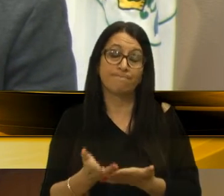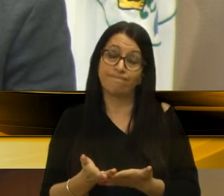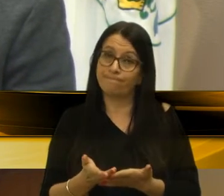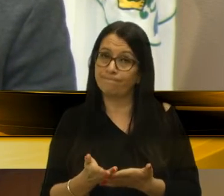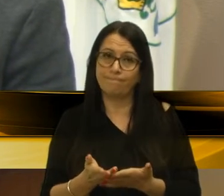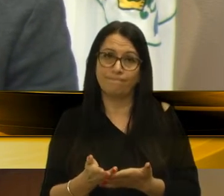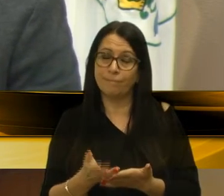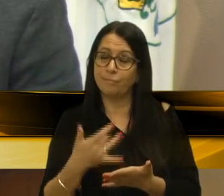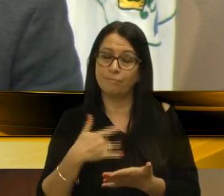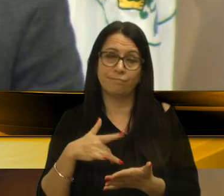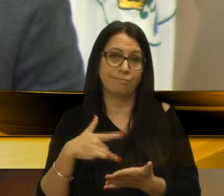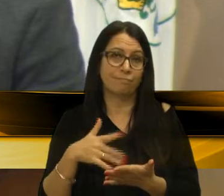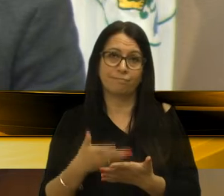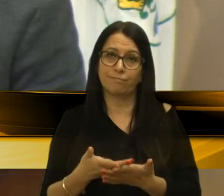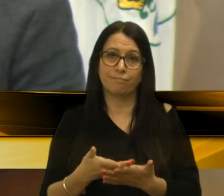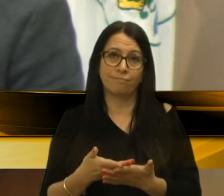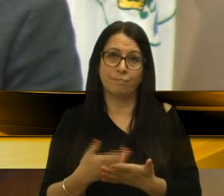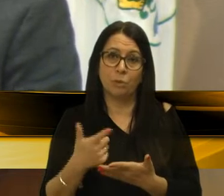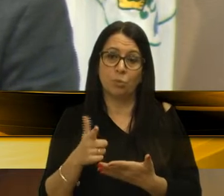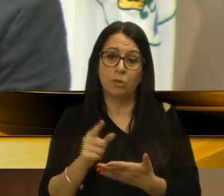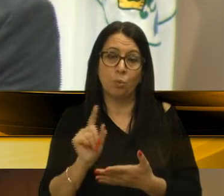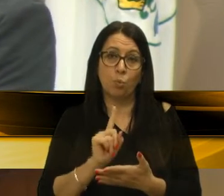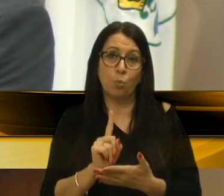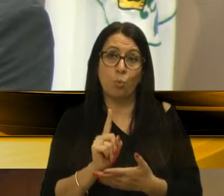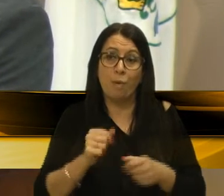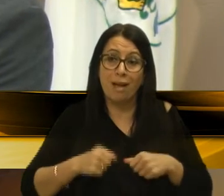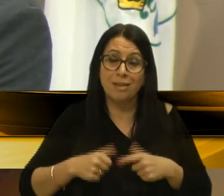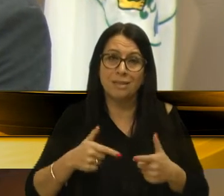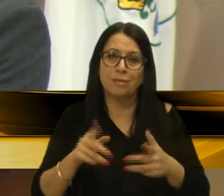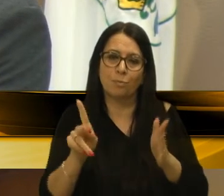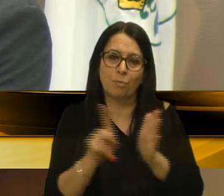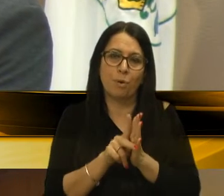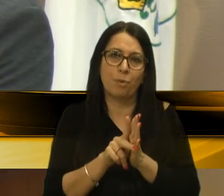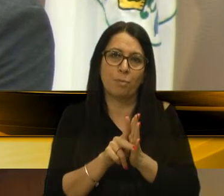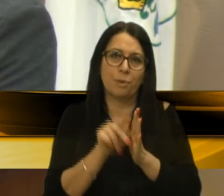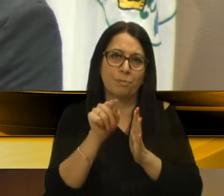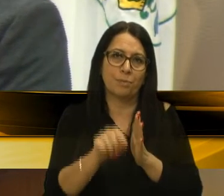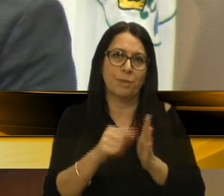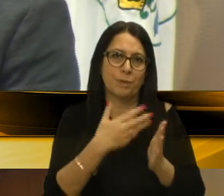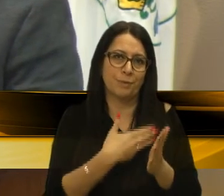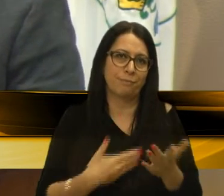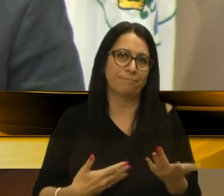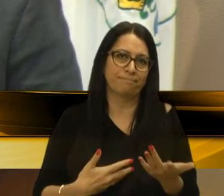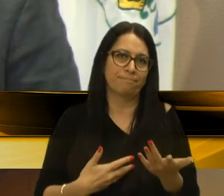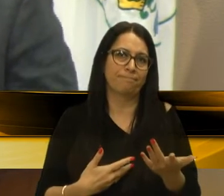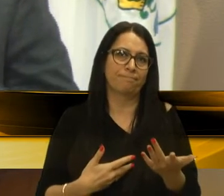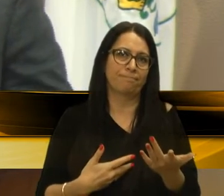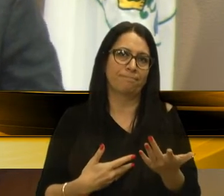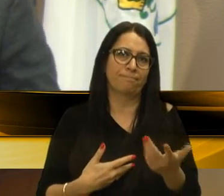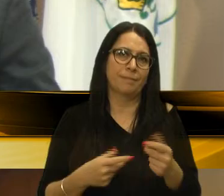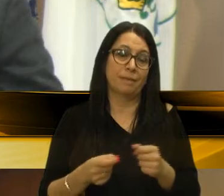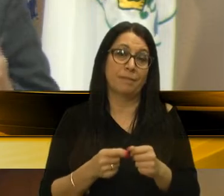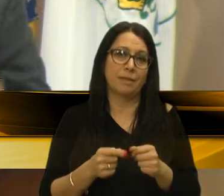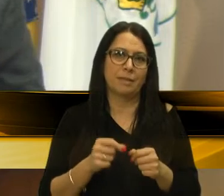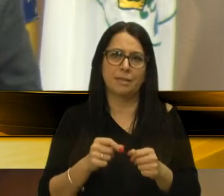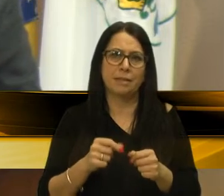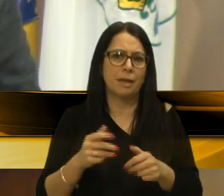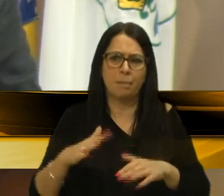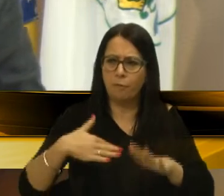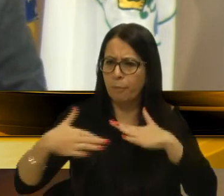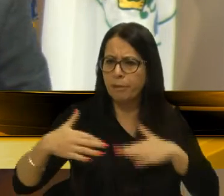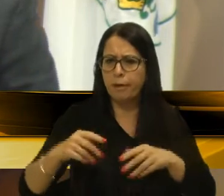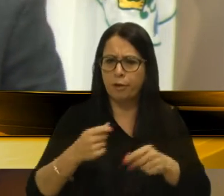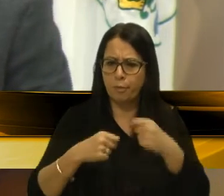lamento lamento realmente que não haja uma ação específica por parte deste governo para a criação geração para movimentar a economia